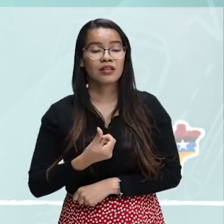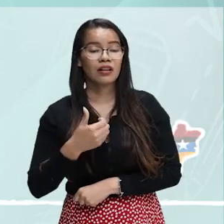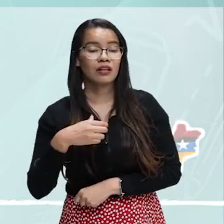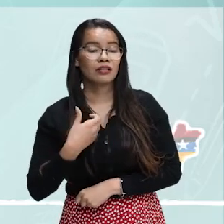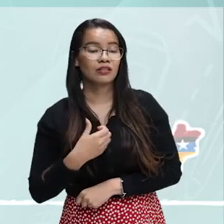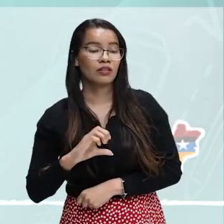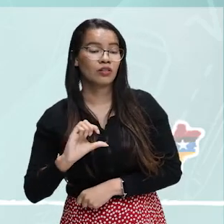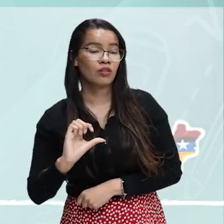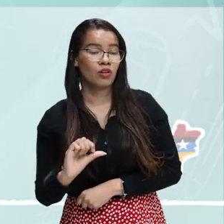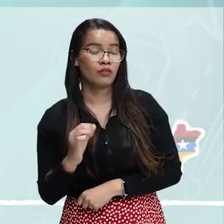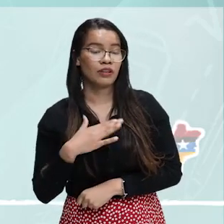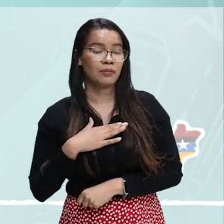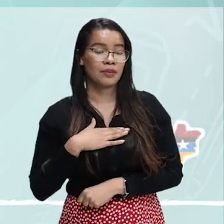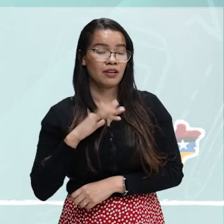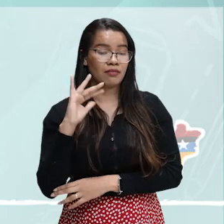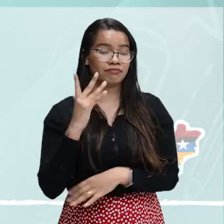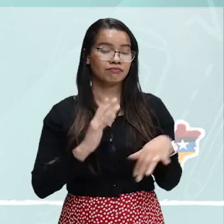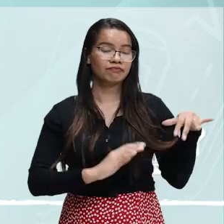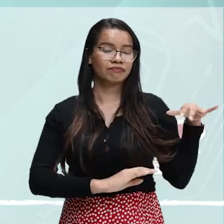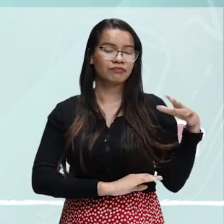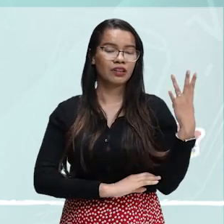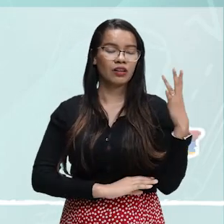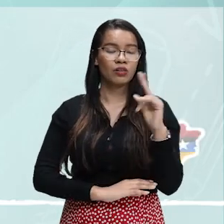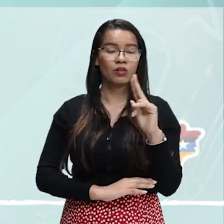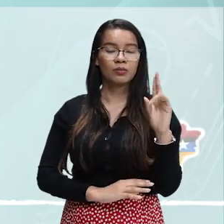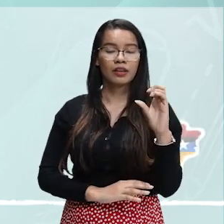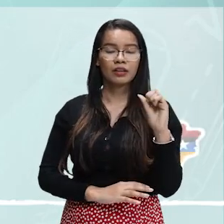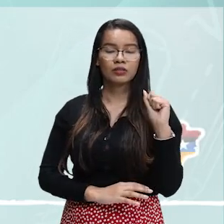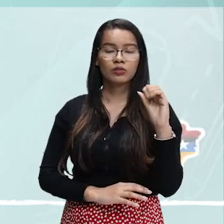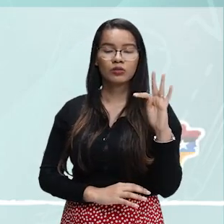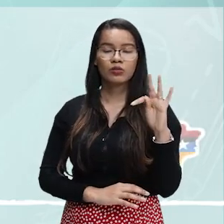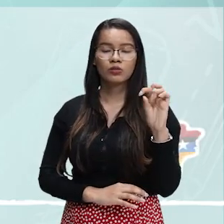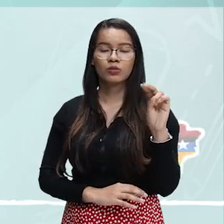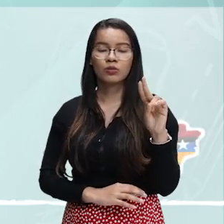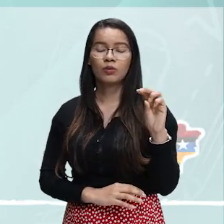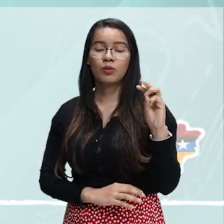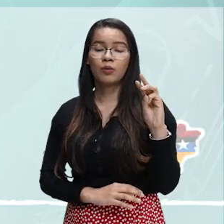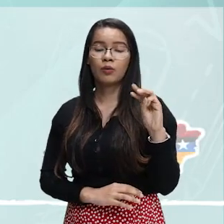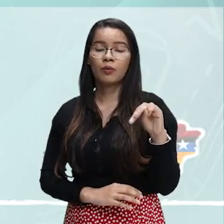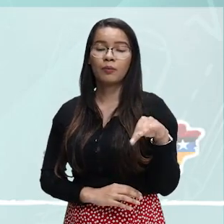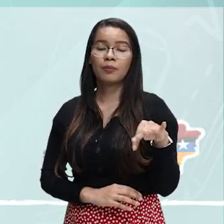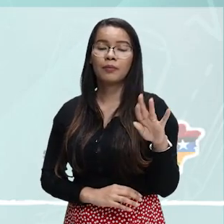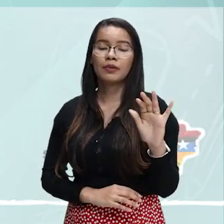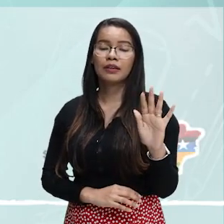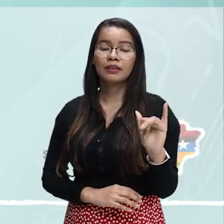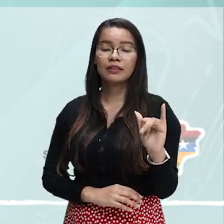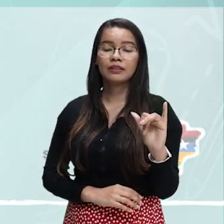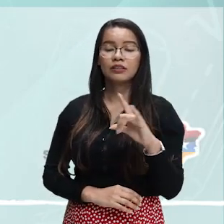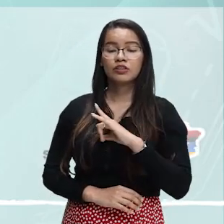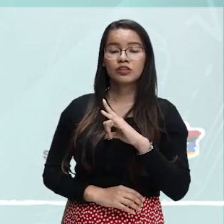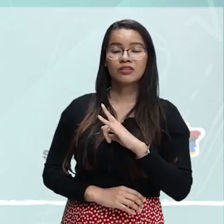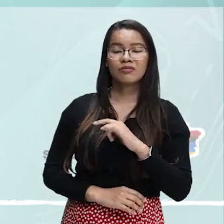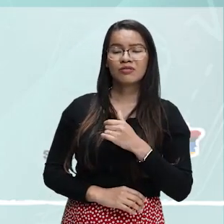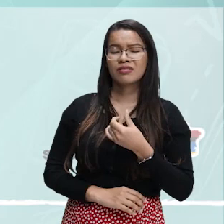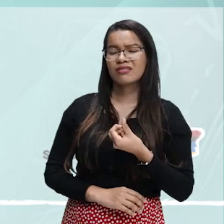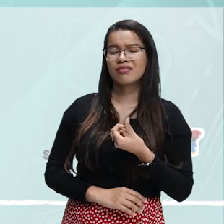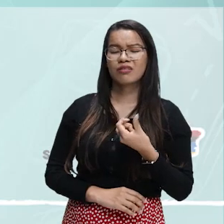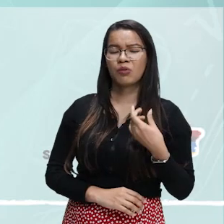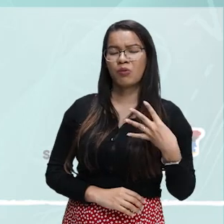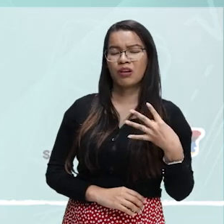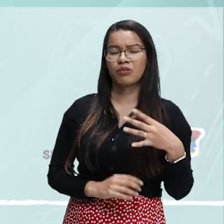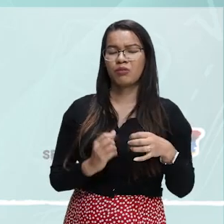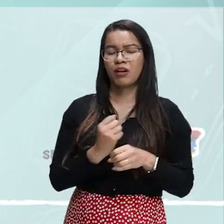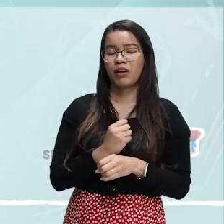Catumbi. Tinha uns 64 anos, rijos e prósperos. Era solteiro, possuía cerca